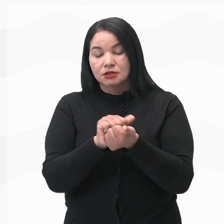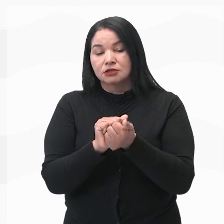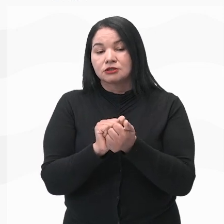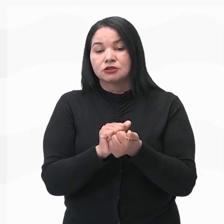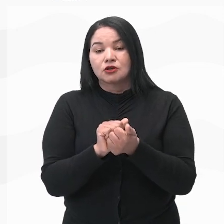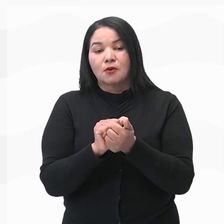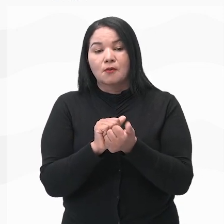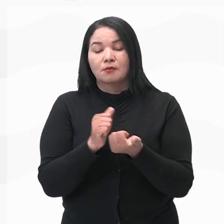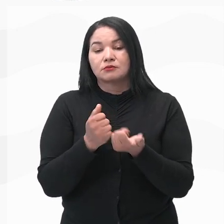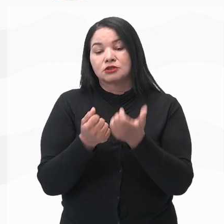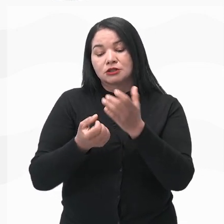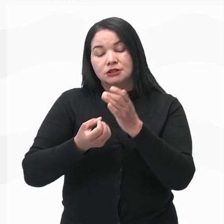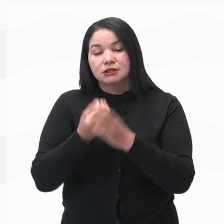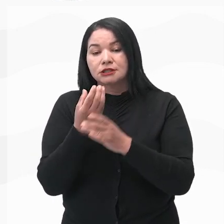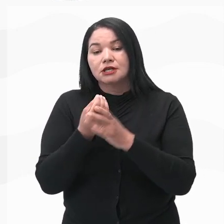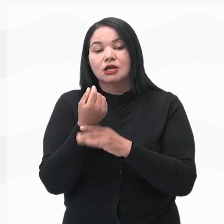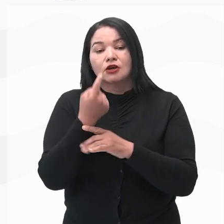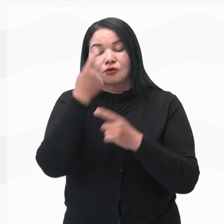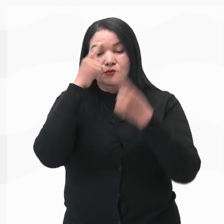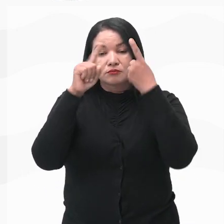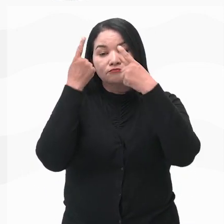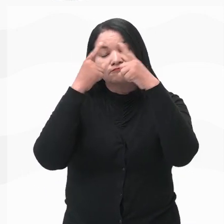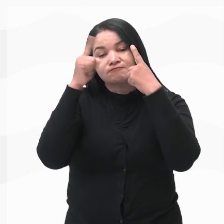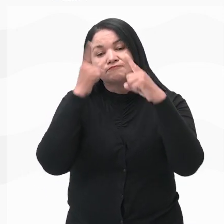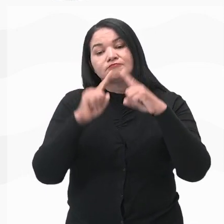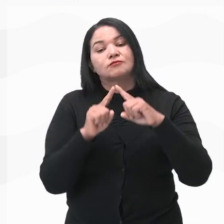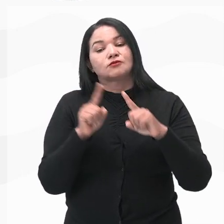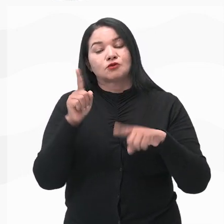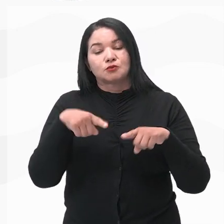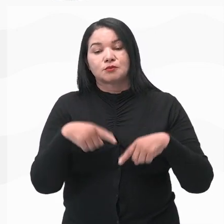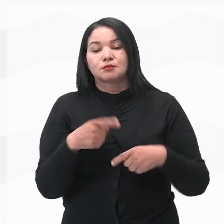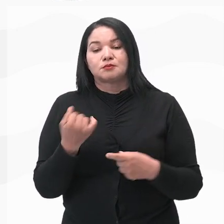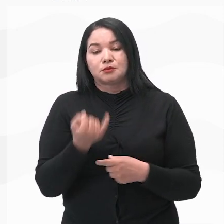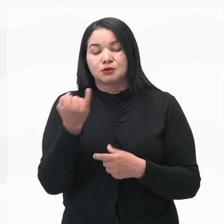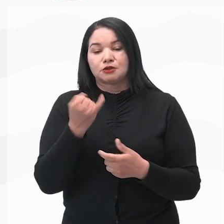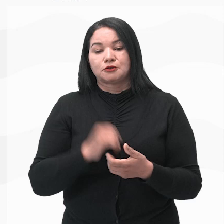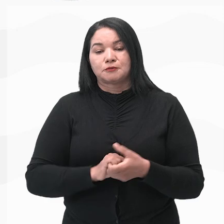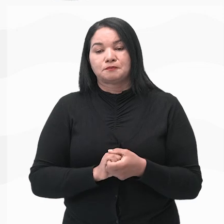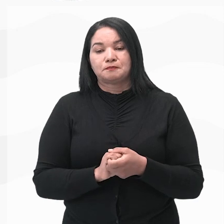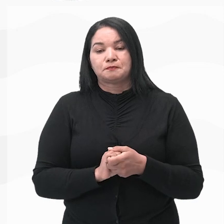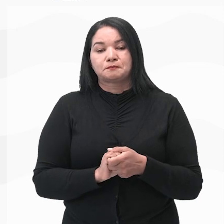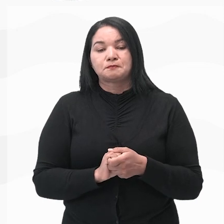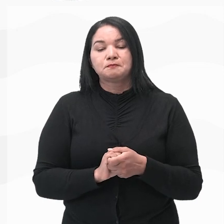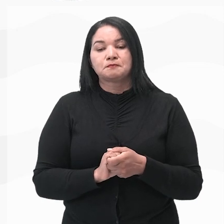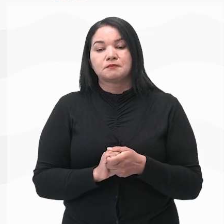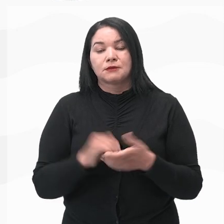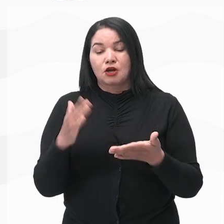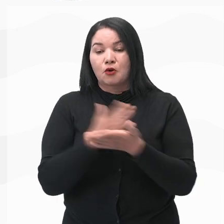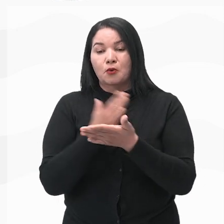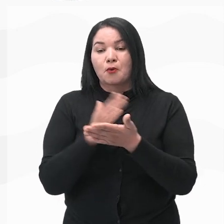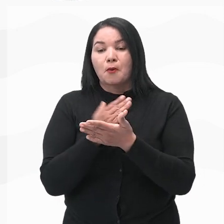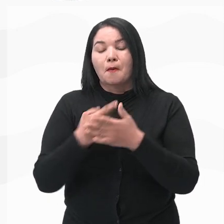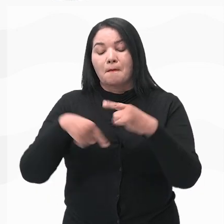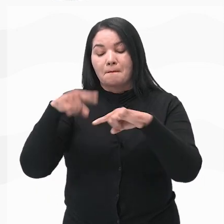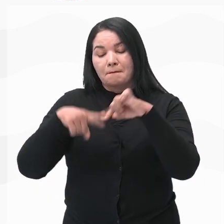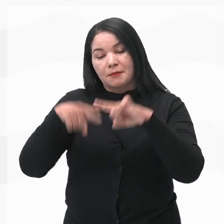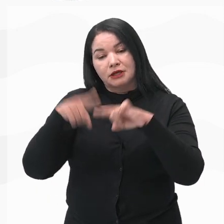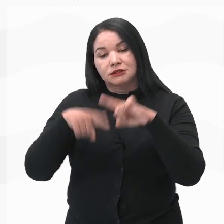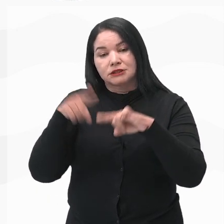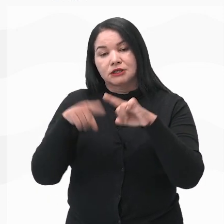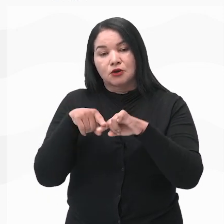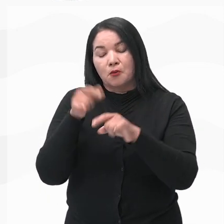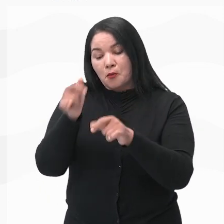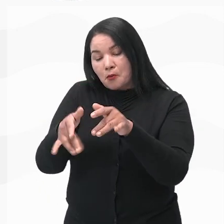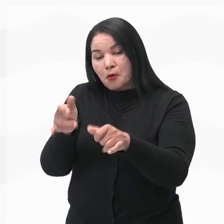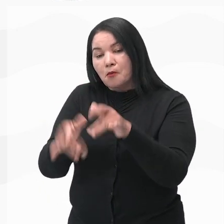de recriação, né? Recriar esses resíduos, tornar aquilo que é